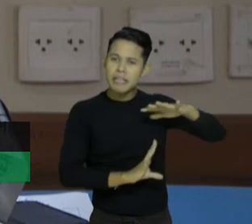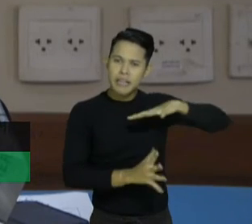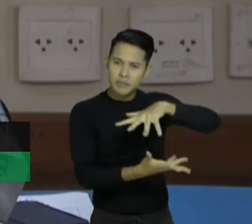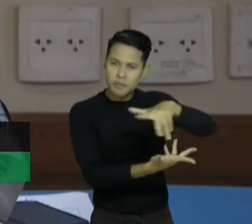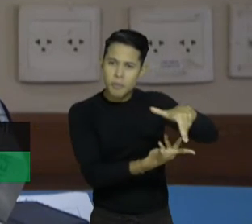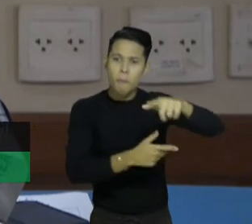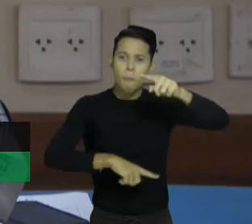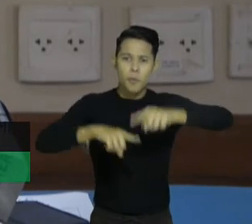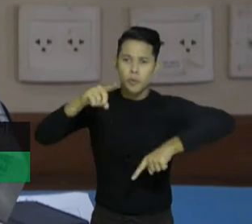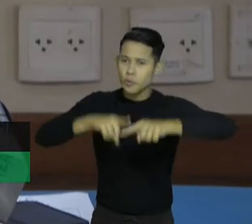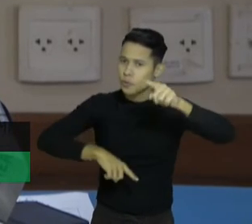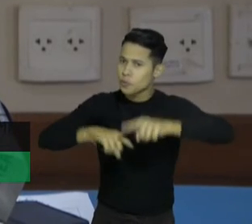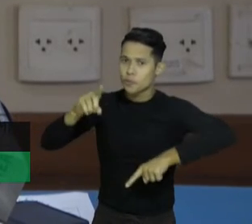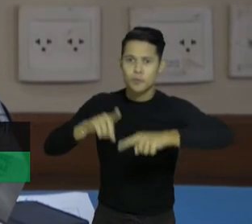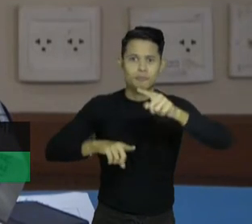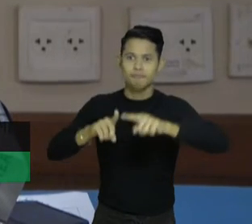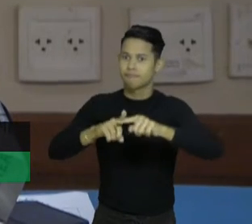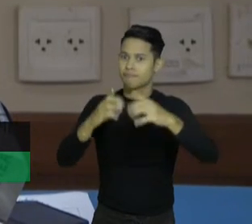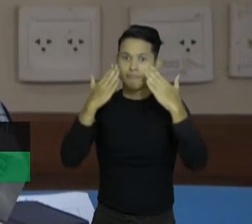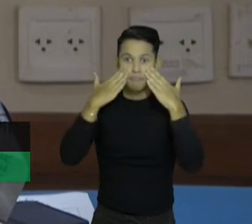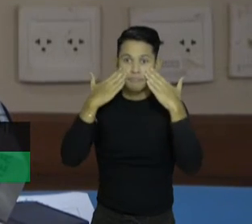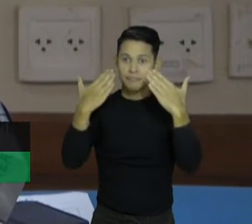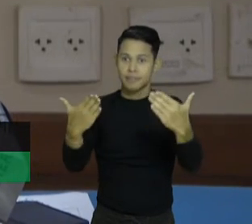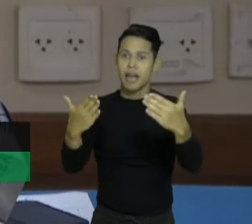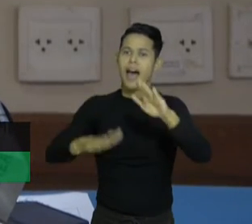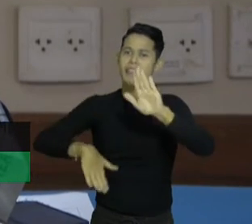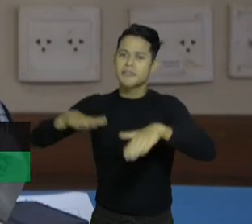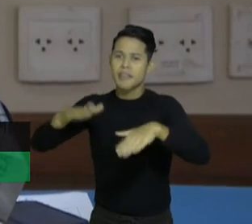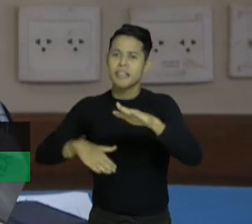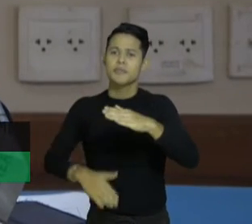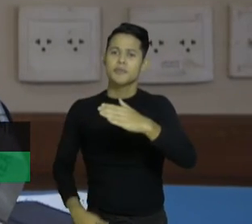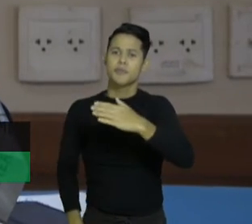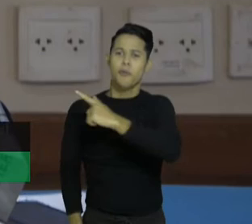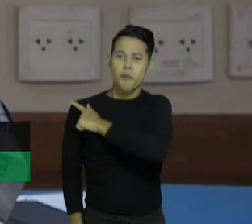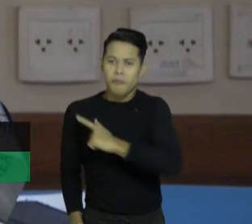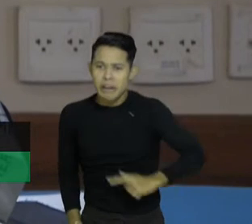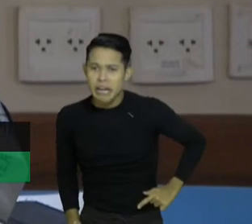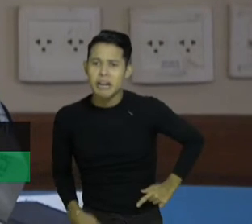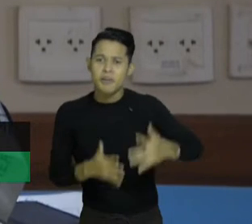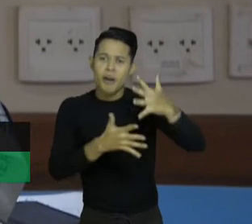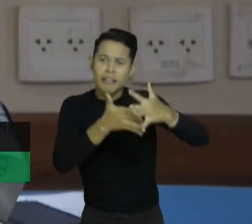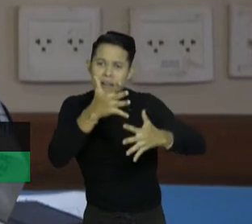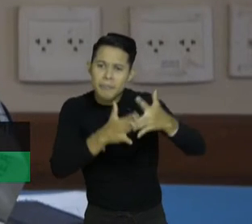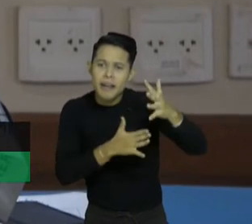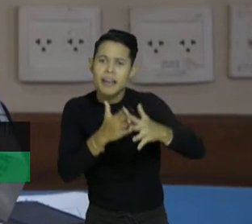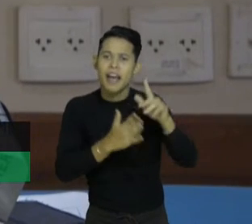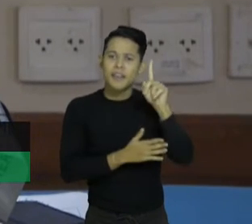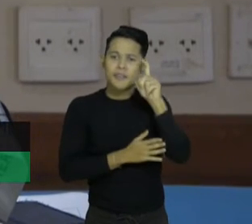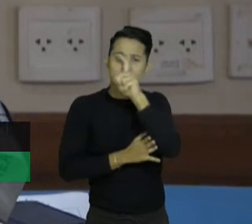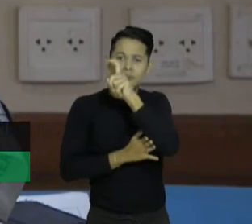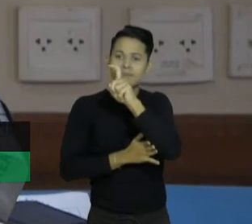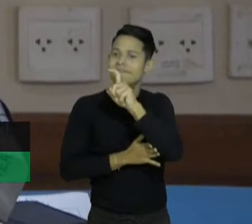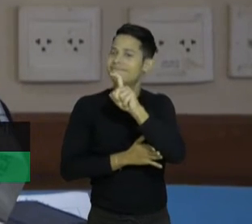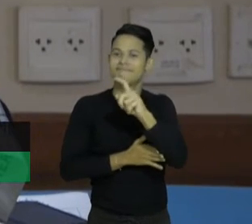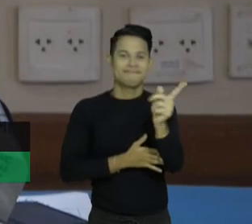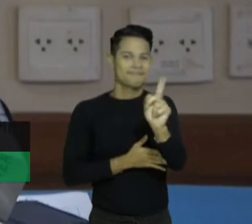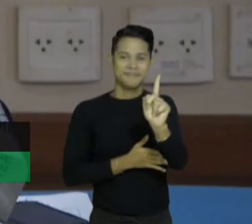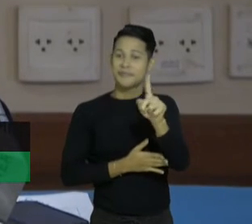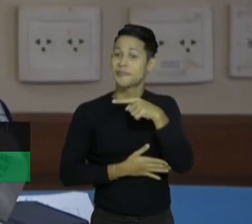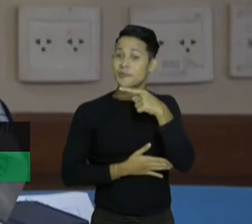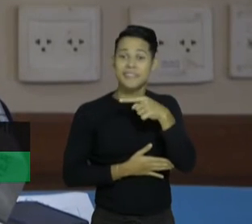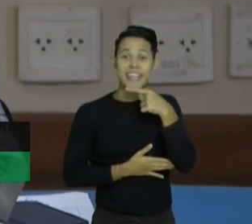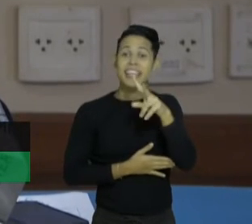que mesmo que o estado queira atrapalhar queira dificultar ele ele vai se acontecendo com naturalidade